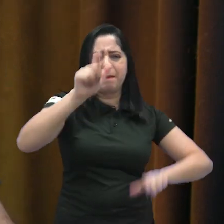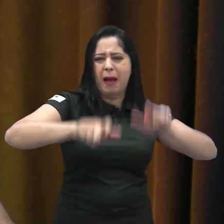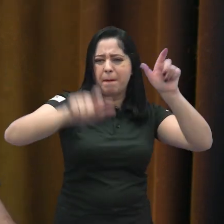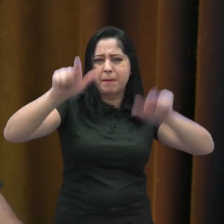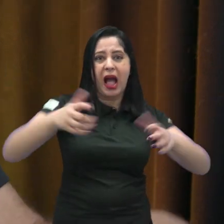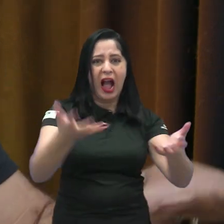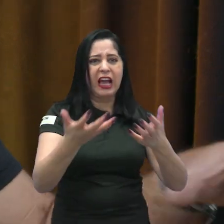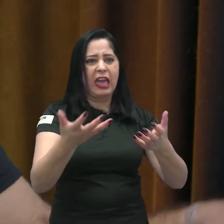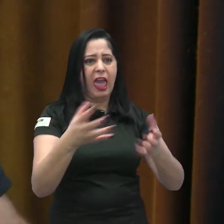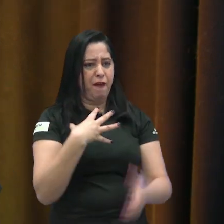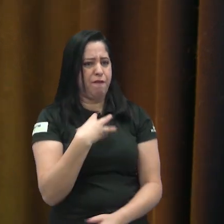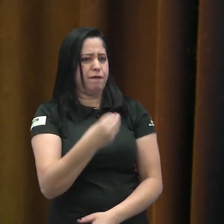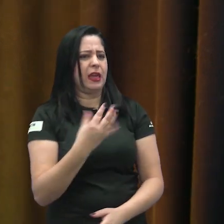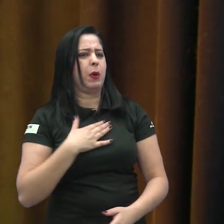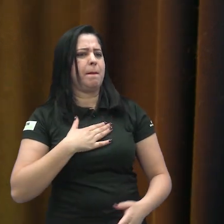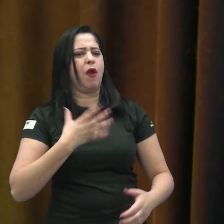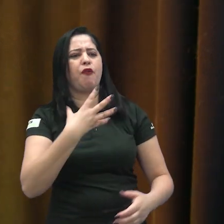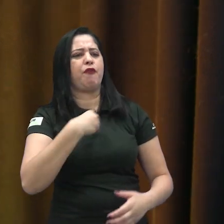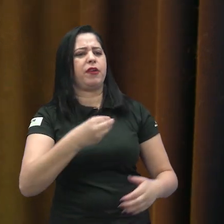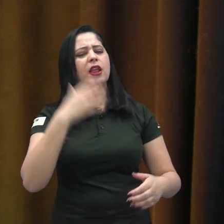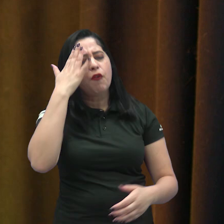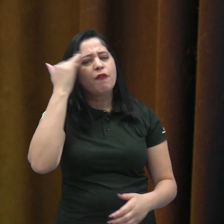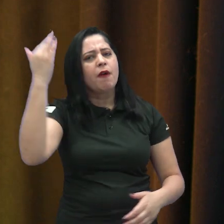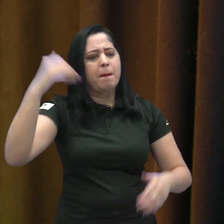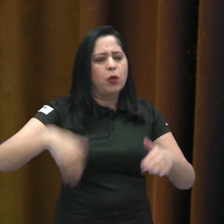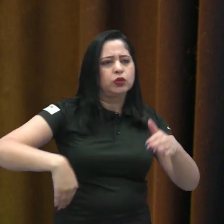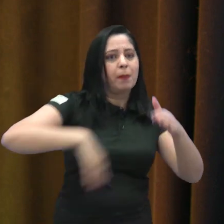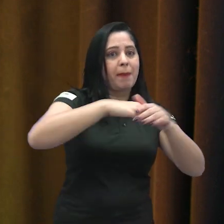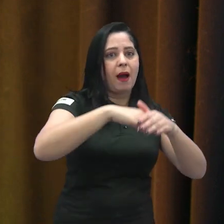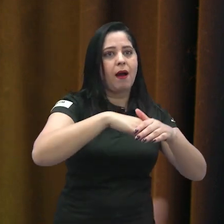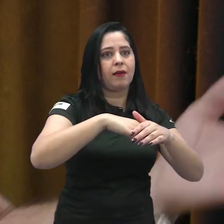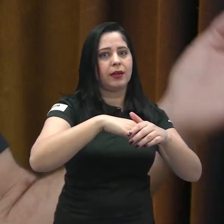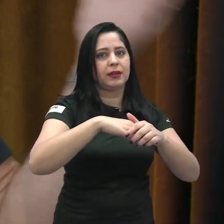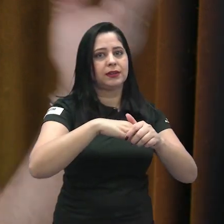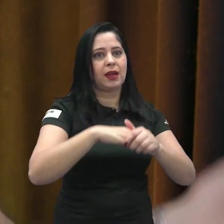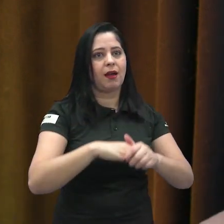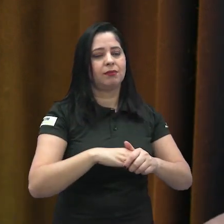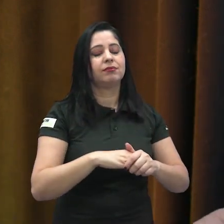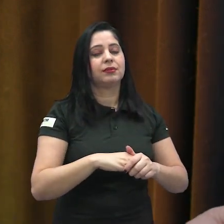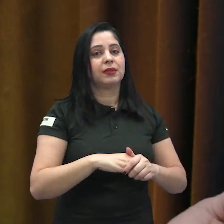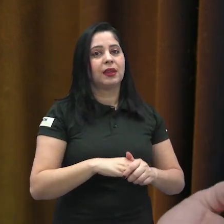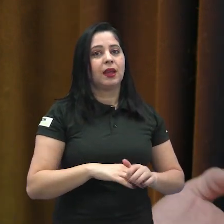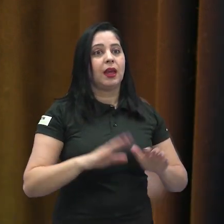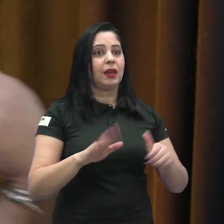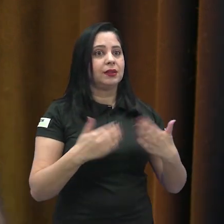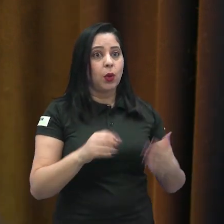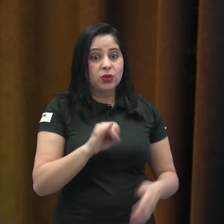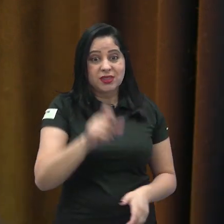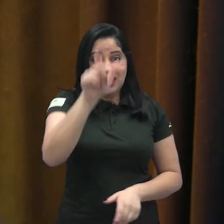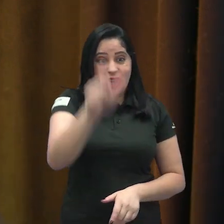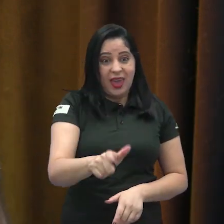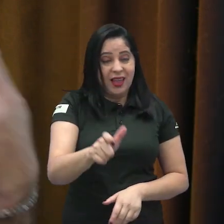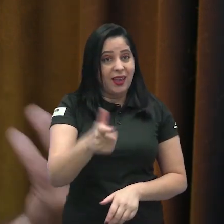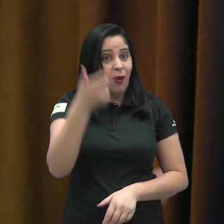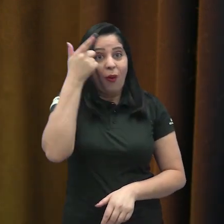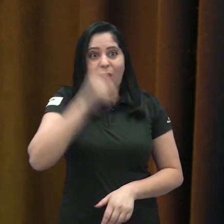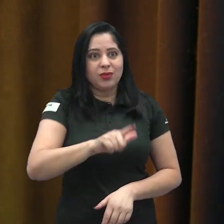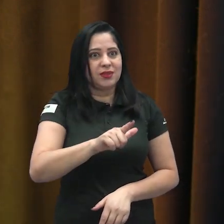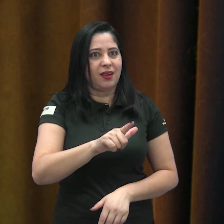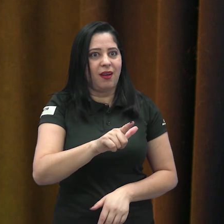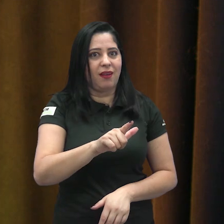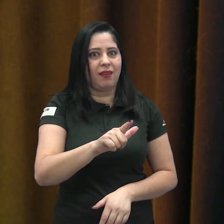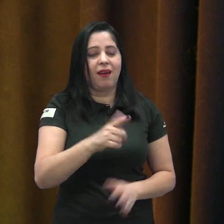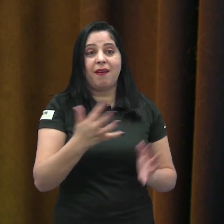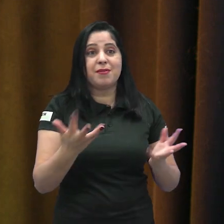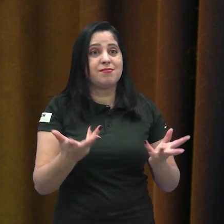cheias. E você se tornar um atleta, ajudar o seu pai, fazer aquela emoção que o pai teve comigo, não